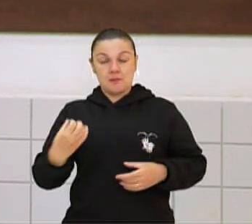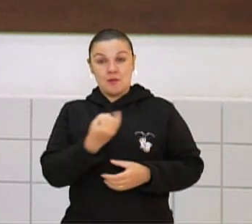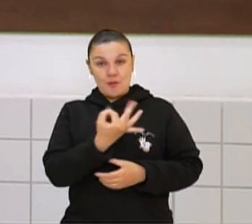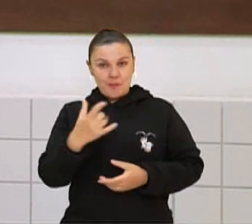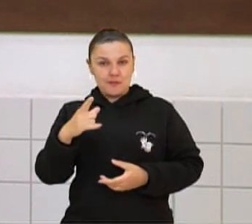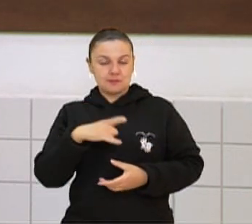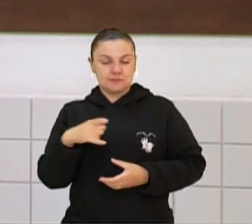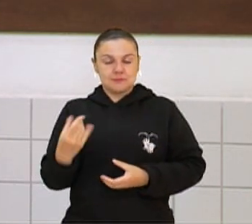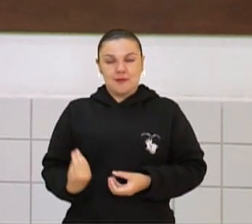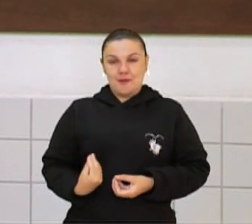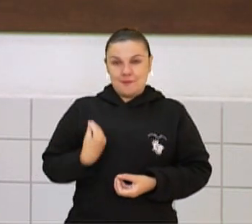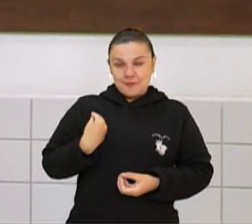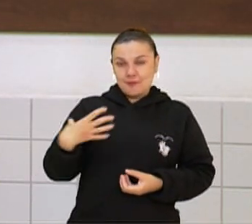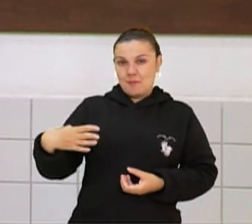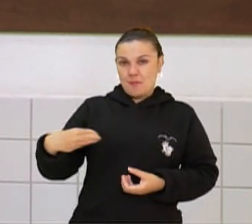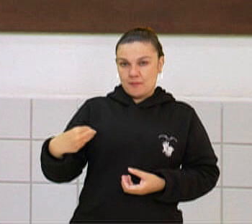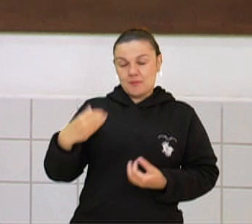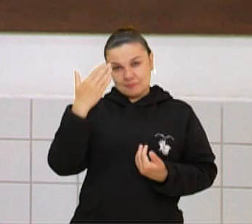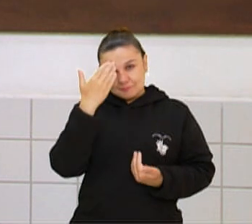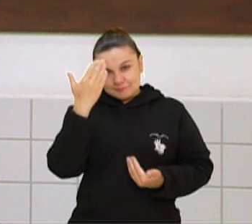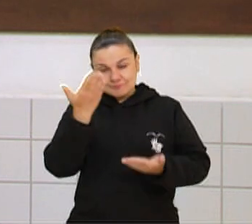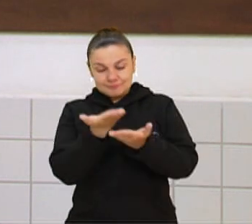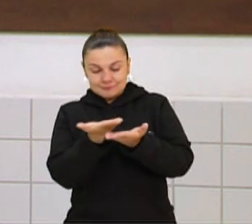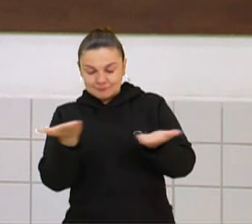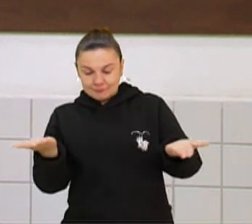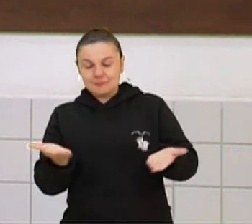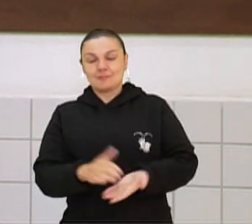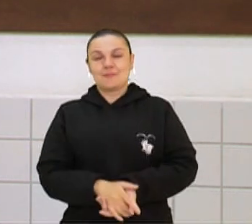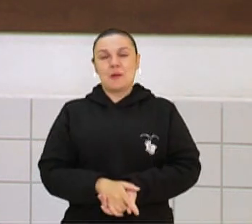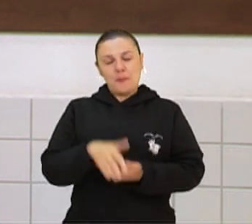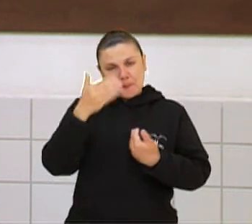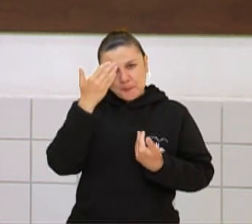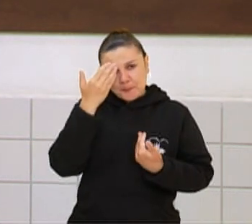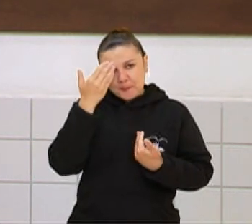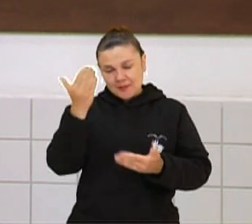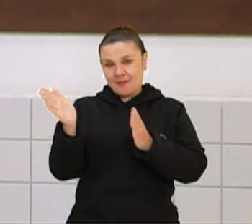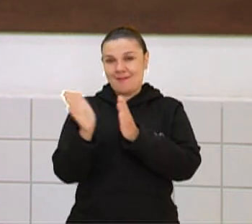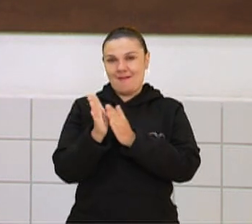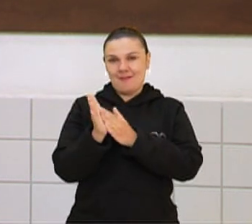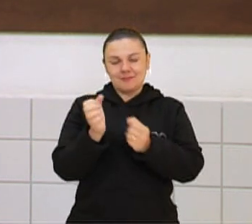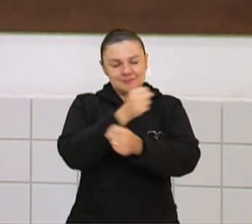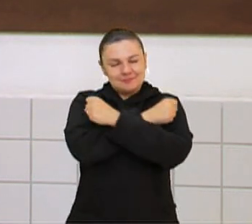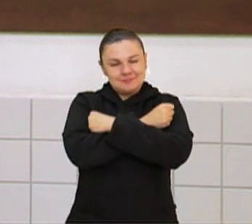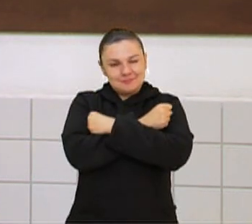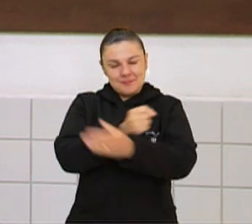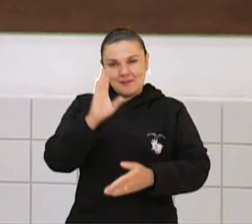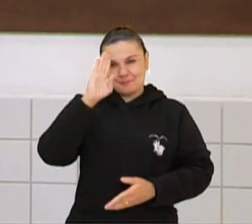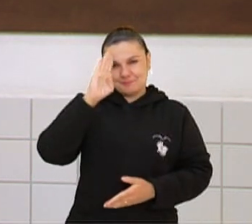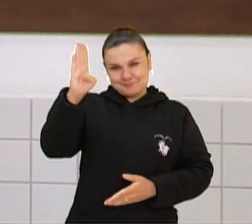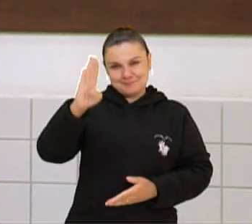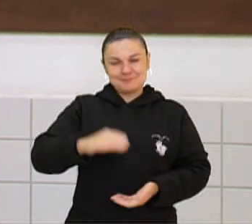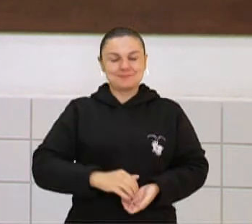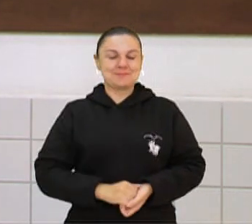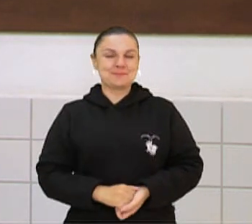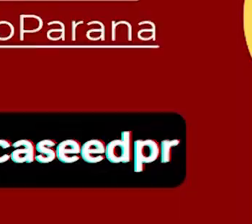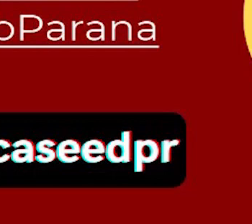aí. Tá? Eu gostaria de agradecer a presença de vocês. Muito obrigado por participar da aula. Um abraço e tchau, tchau.